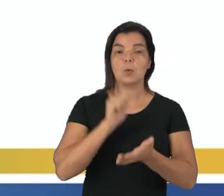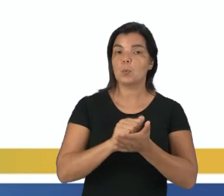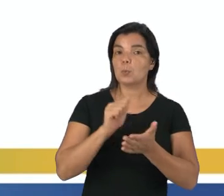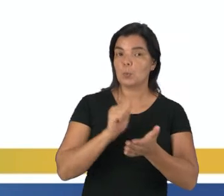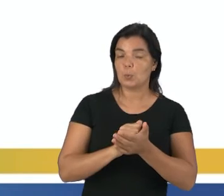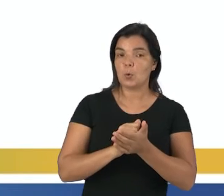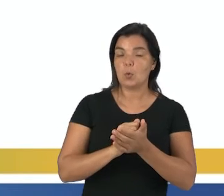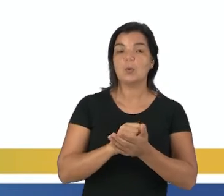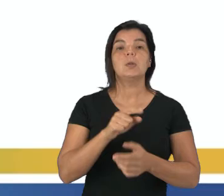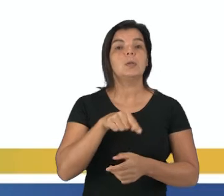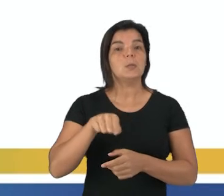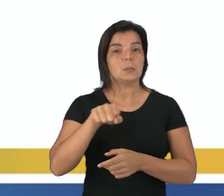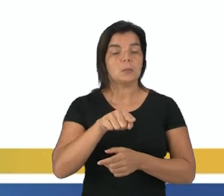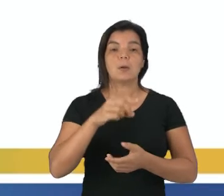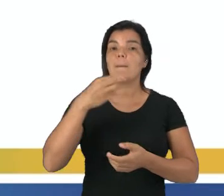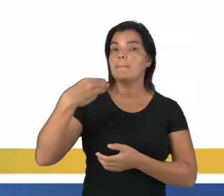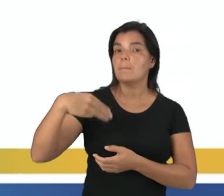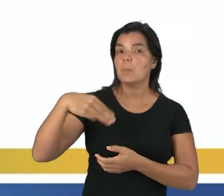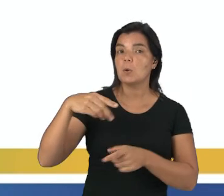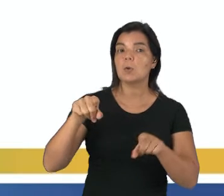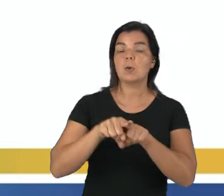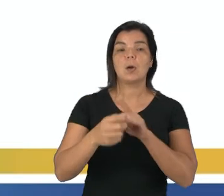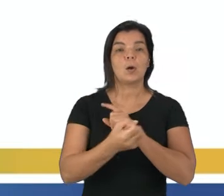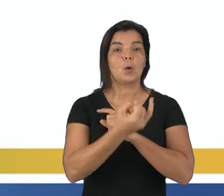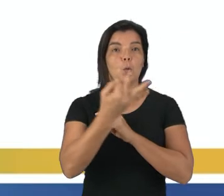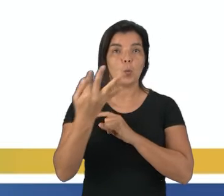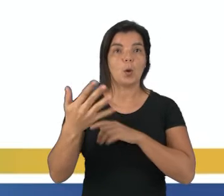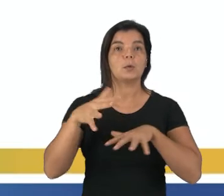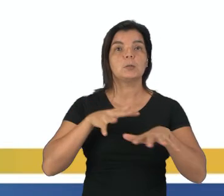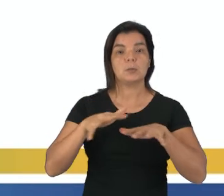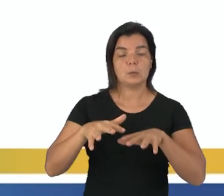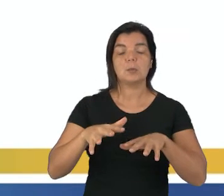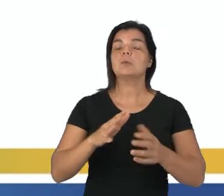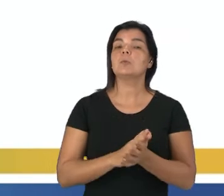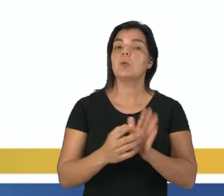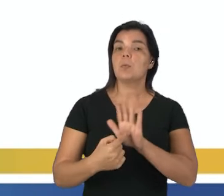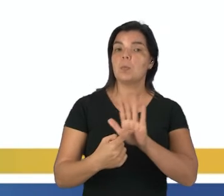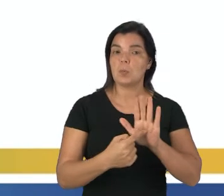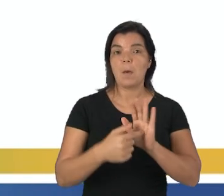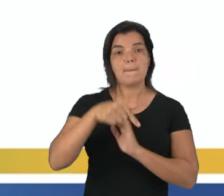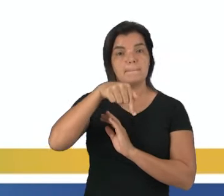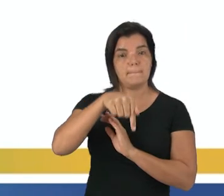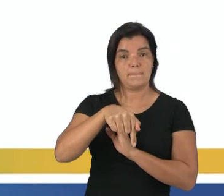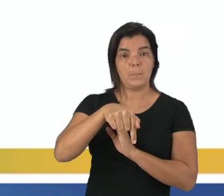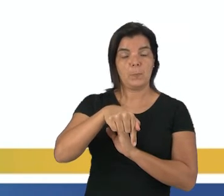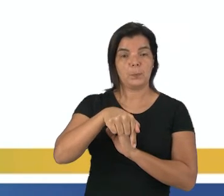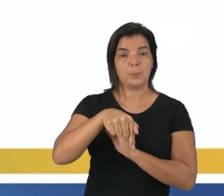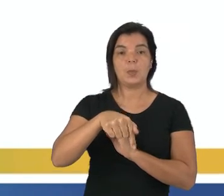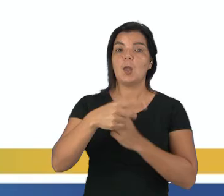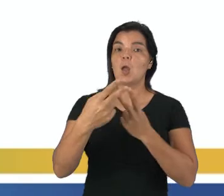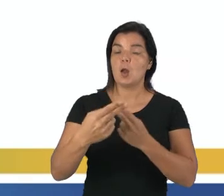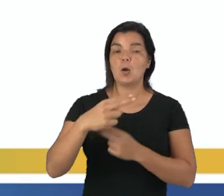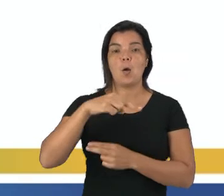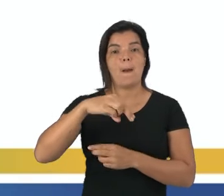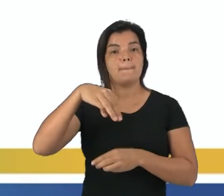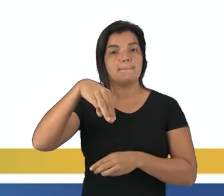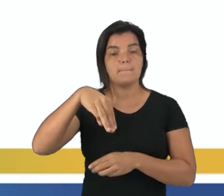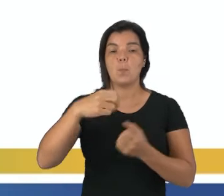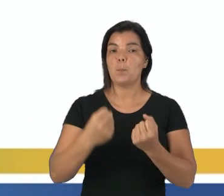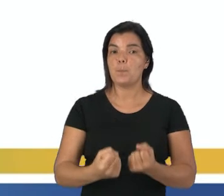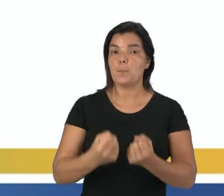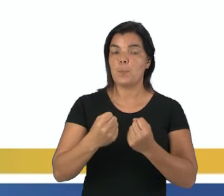num canto aí separadinho, que é matematicamente a quantidade de movimento, representado pela letra Q, será a